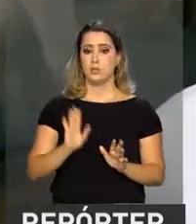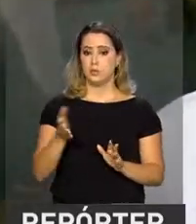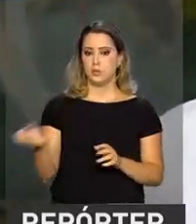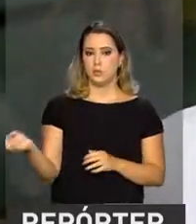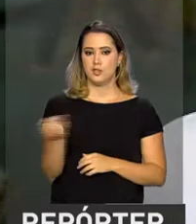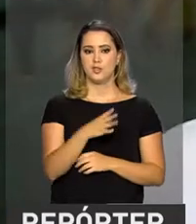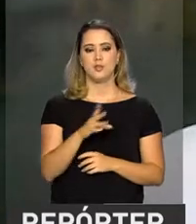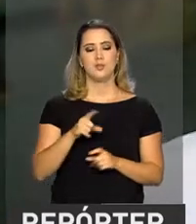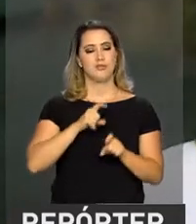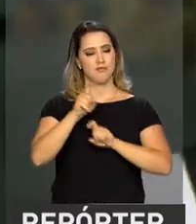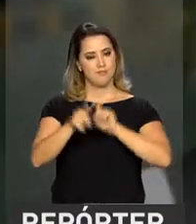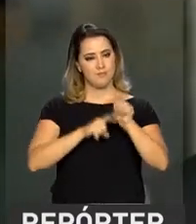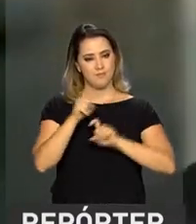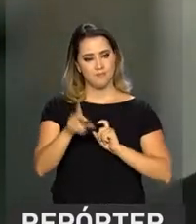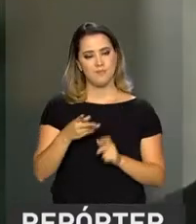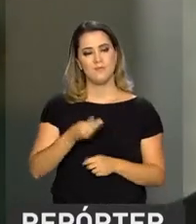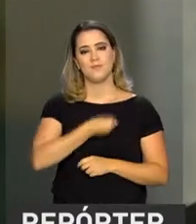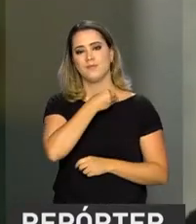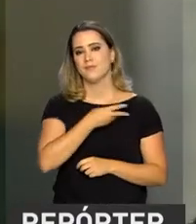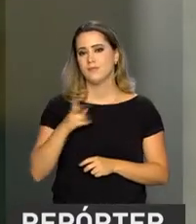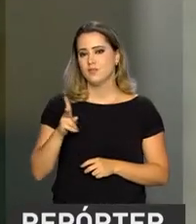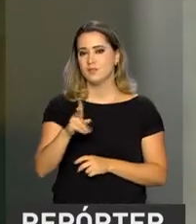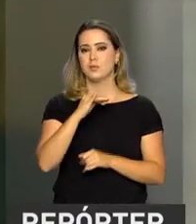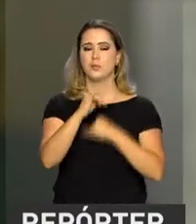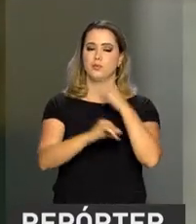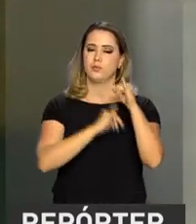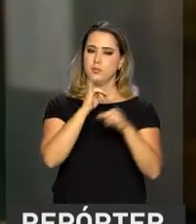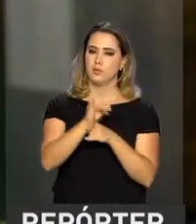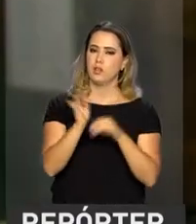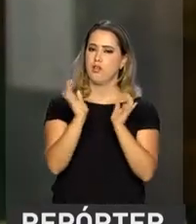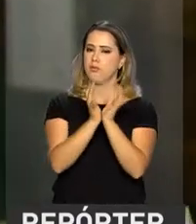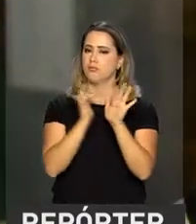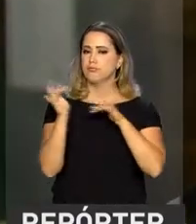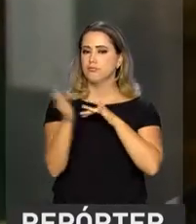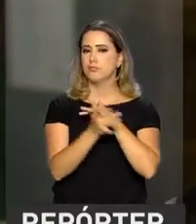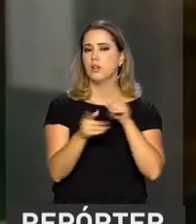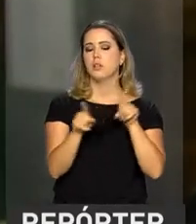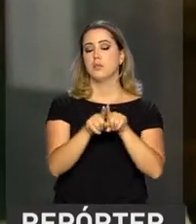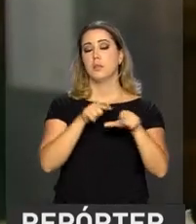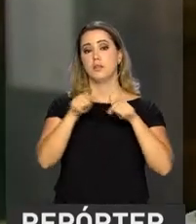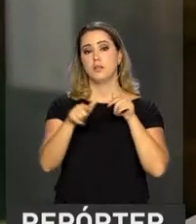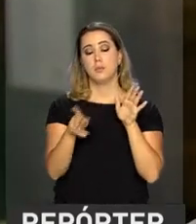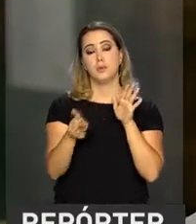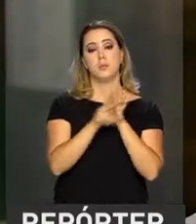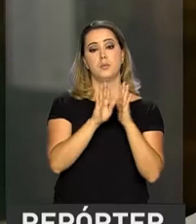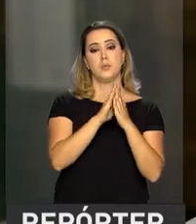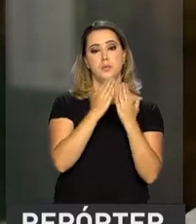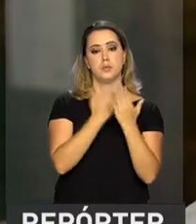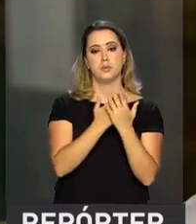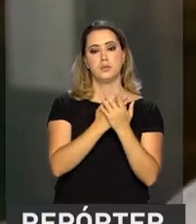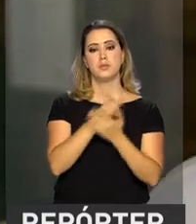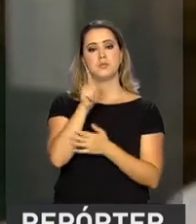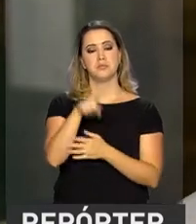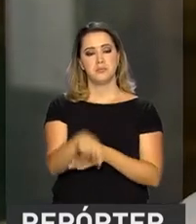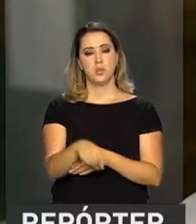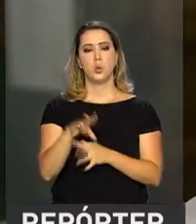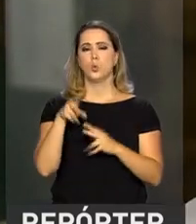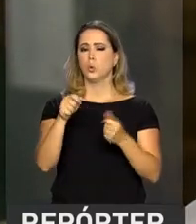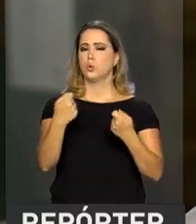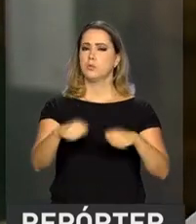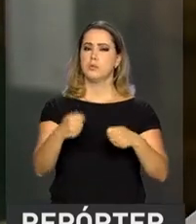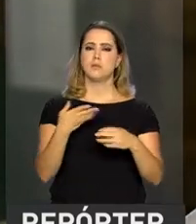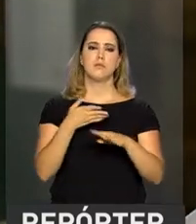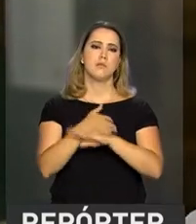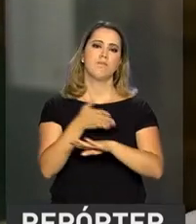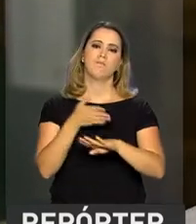era digital. Usa a internet para acessar redes sociais e também para fazer trabalhos da escola. E acha que todos devem ter